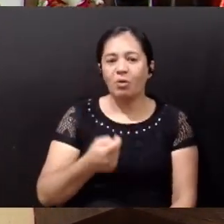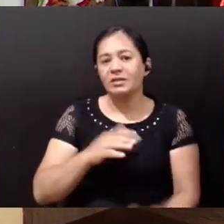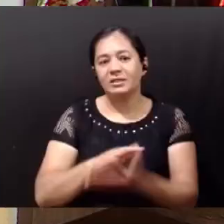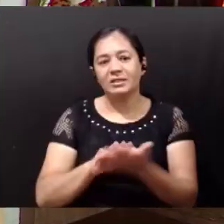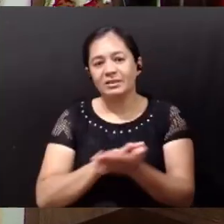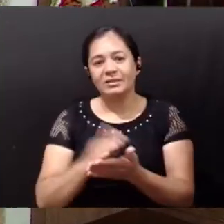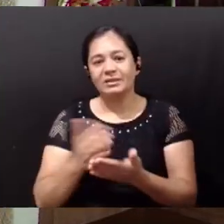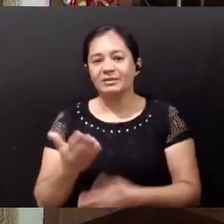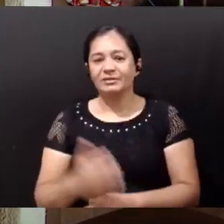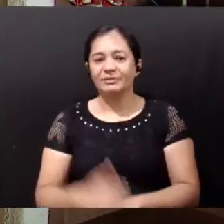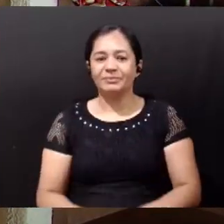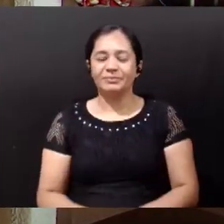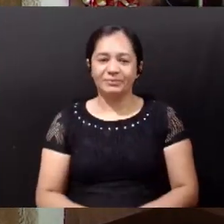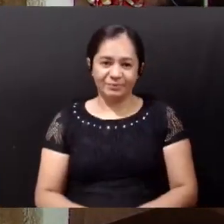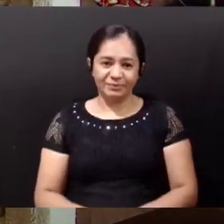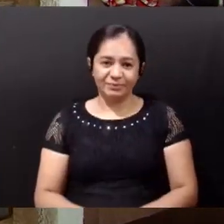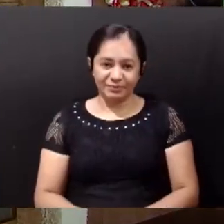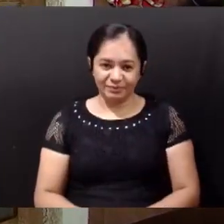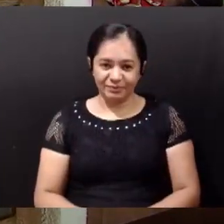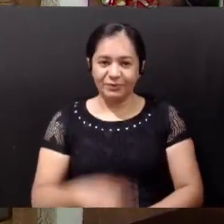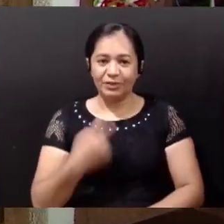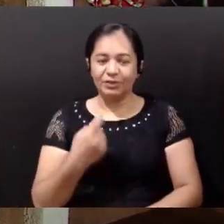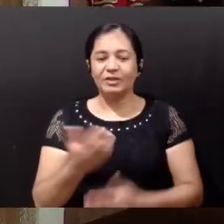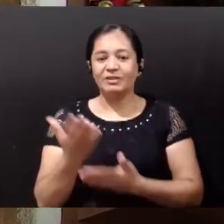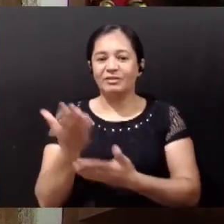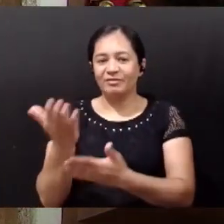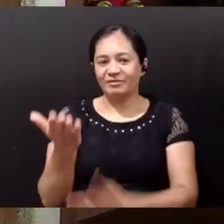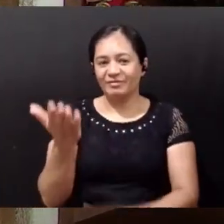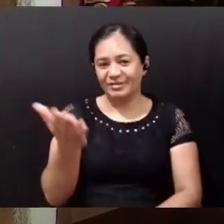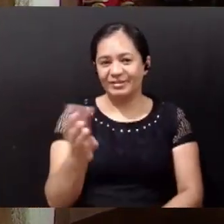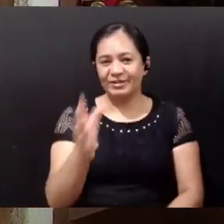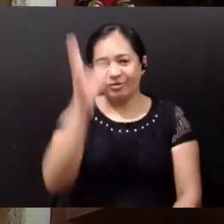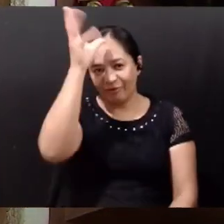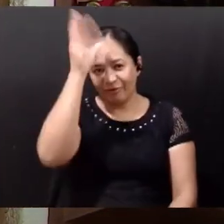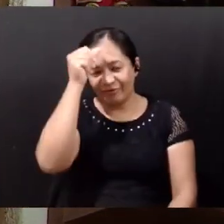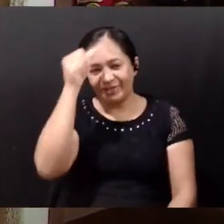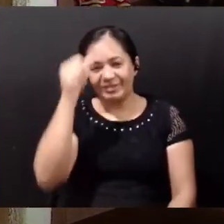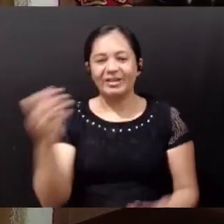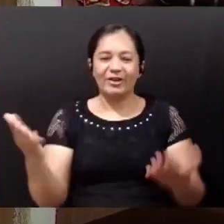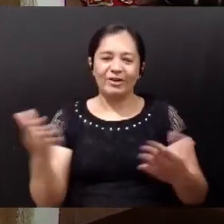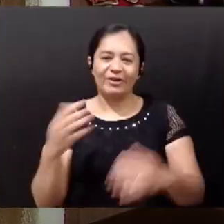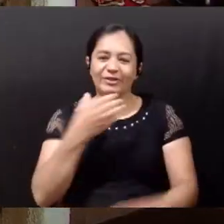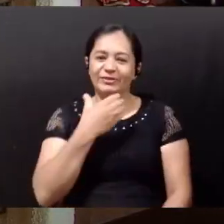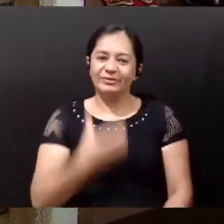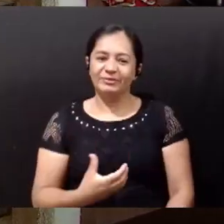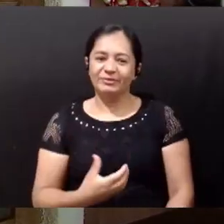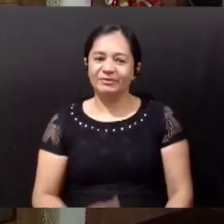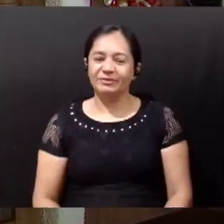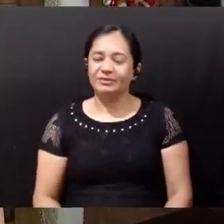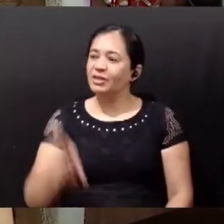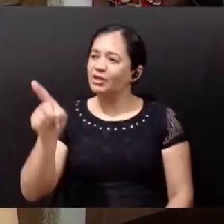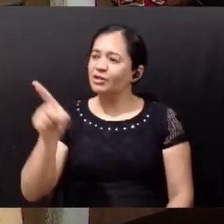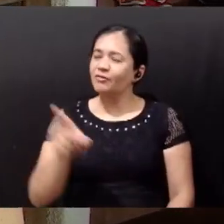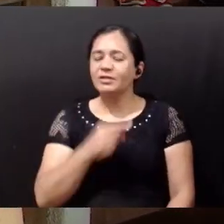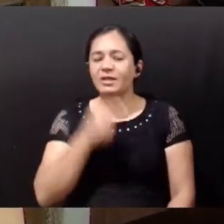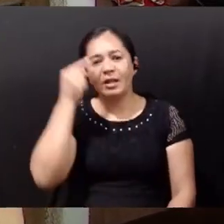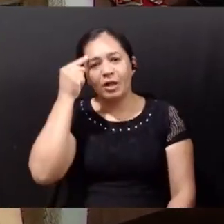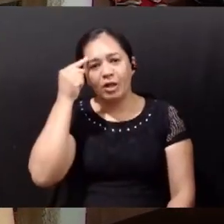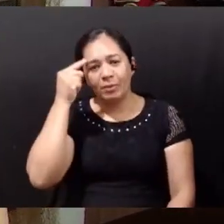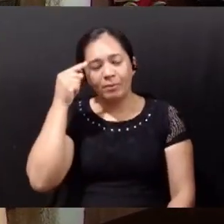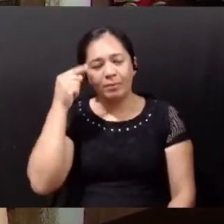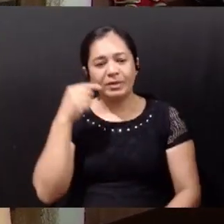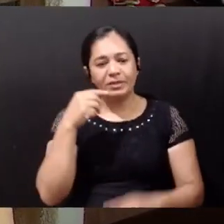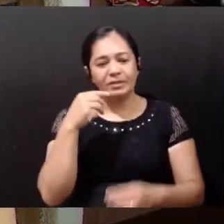eles. Então nós vamos servir o estrogonofe para este Natal. E quando vocês pensam nesse cardápio,